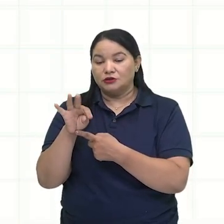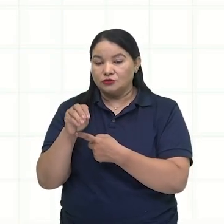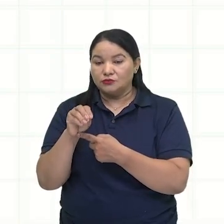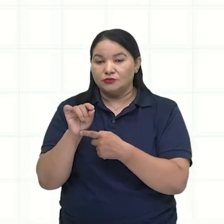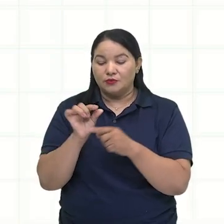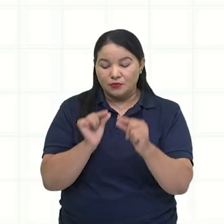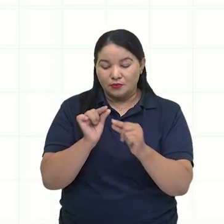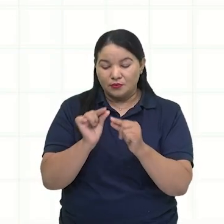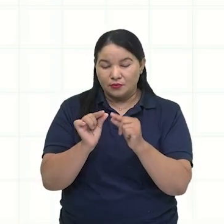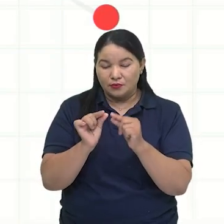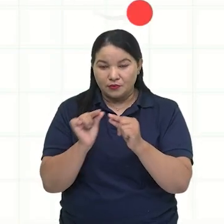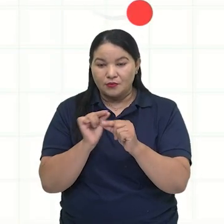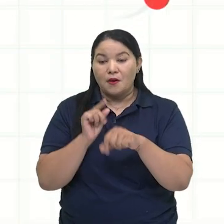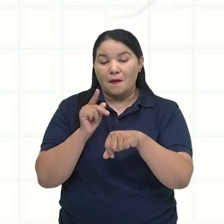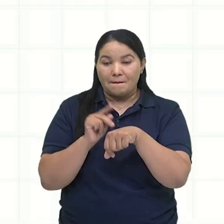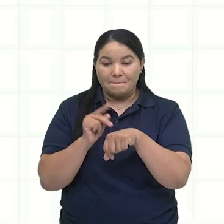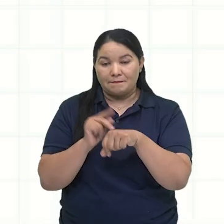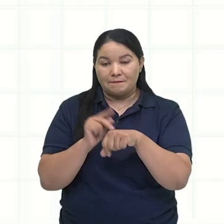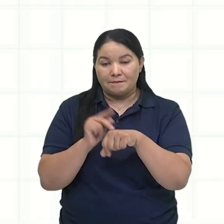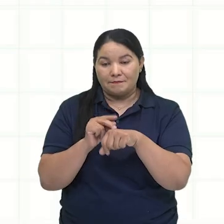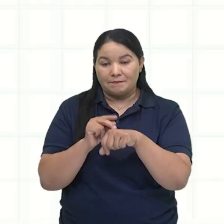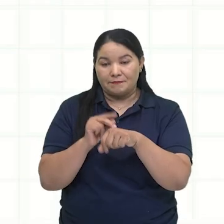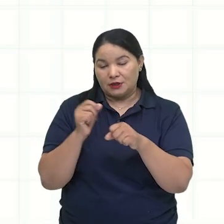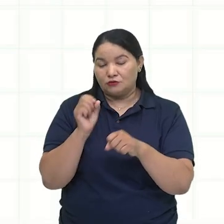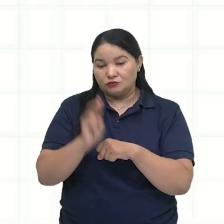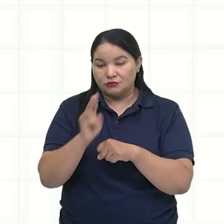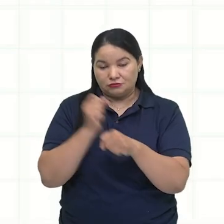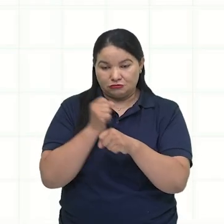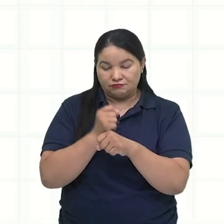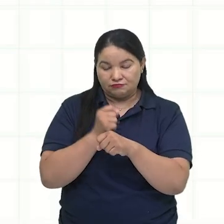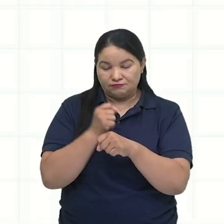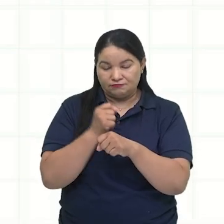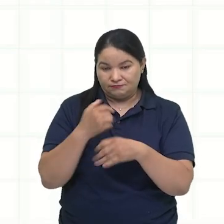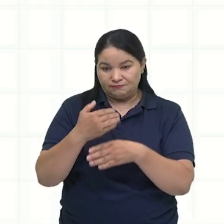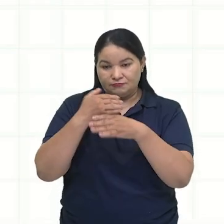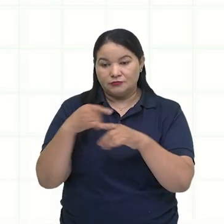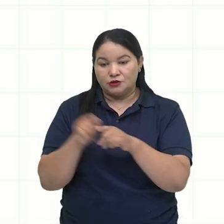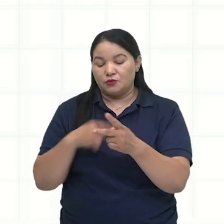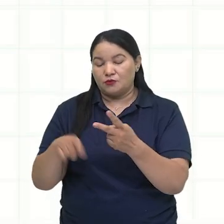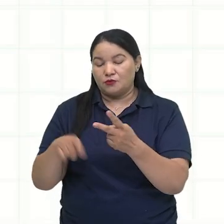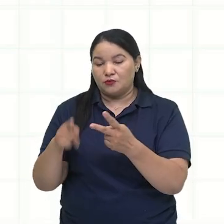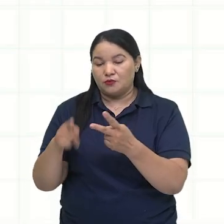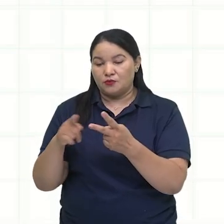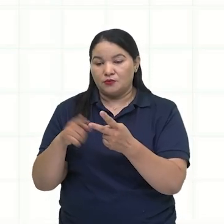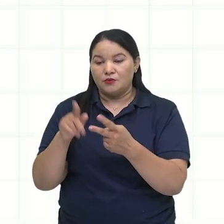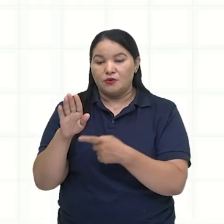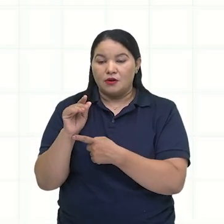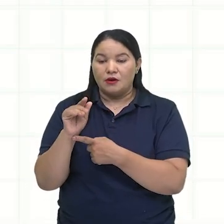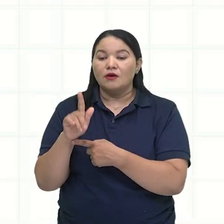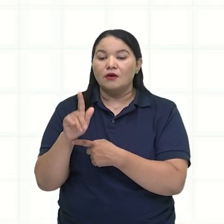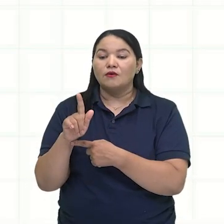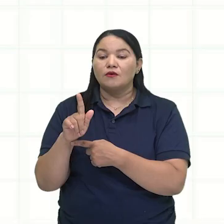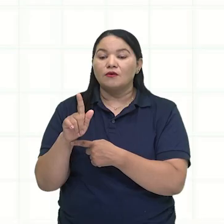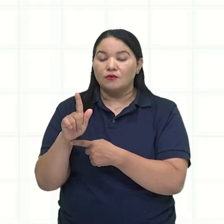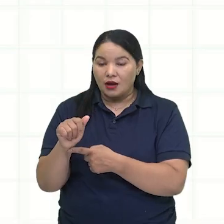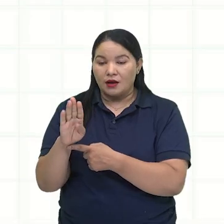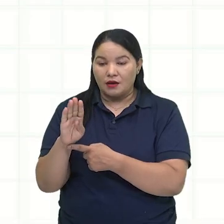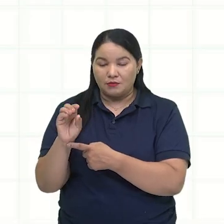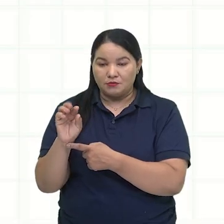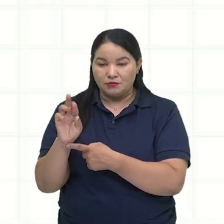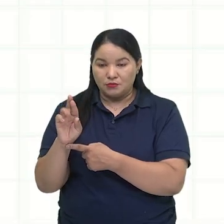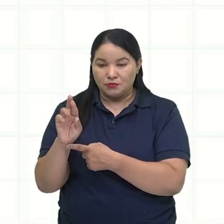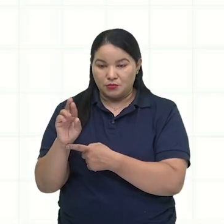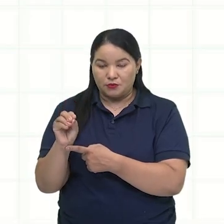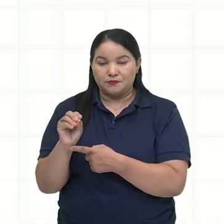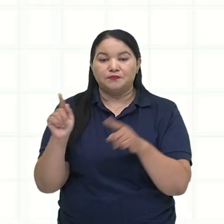construção civil, e o gabbro, certo? Então, por aí você já tem uma ideia